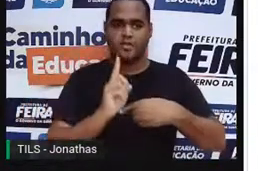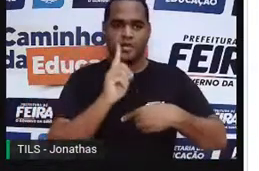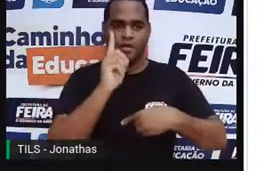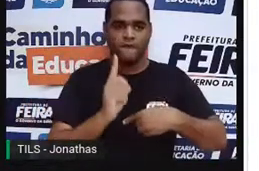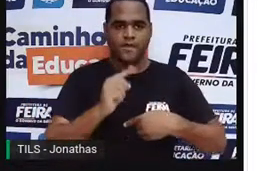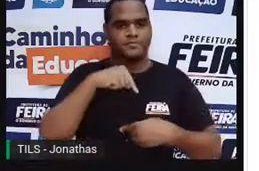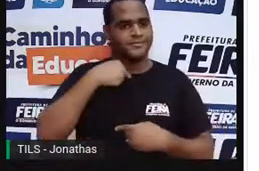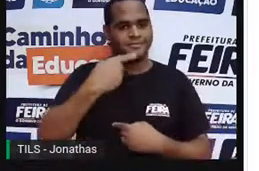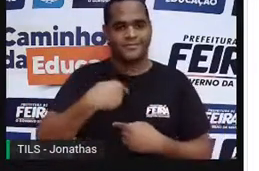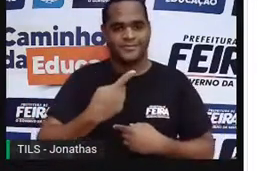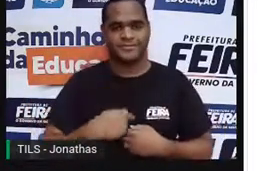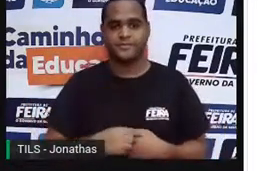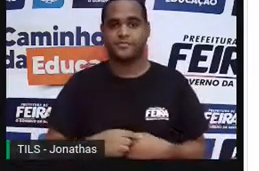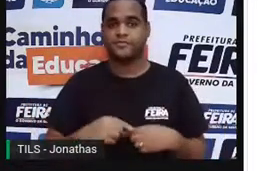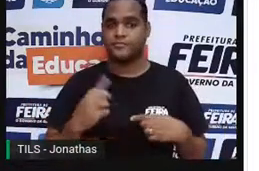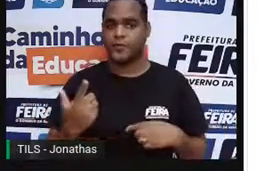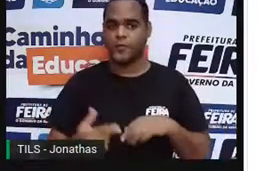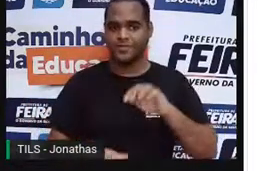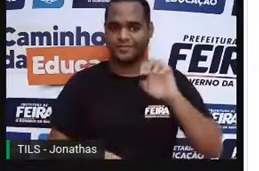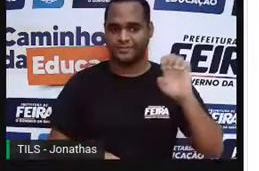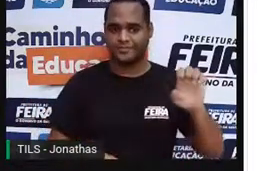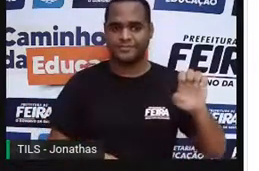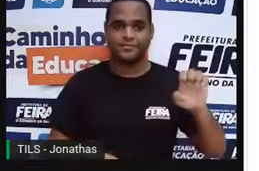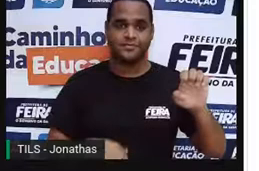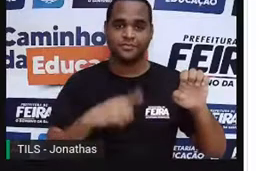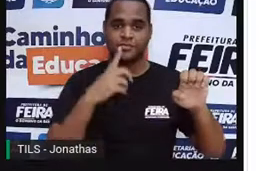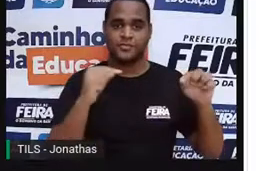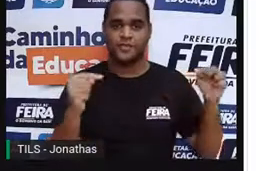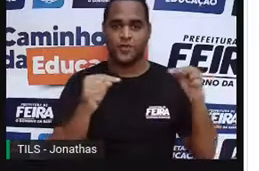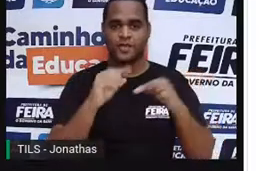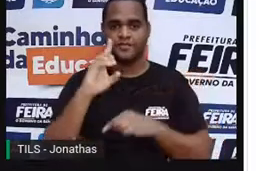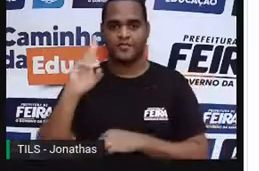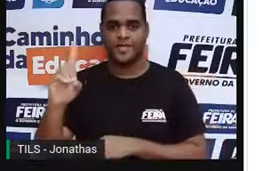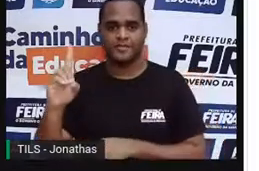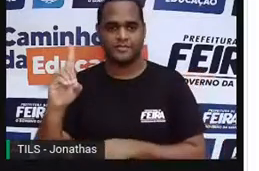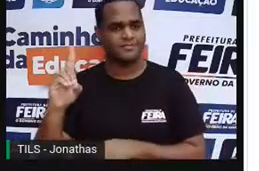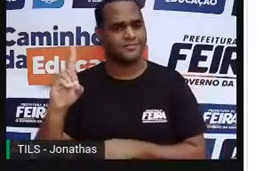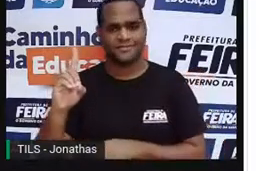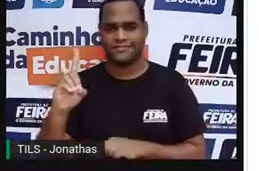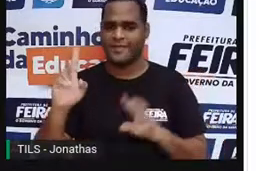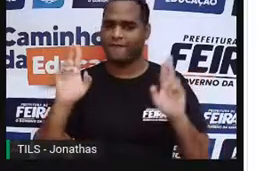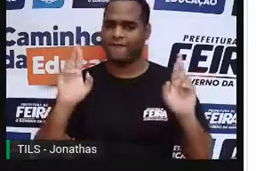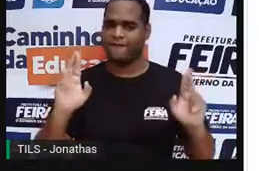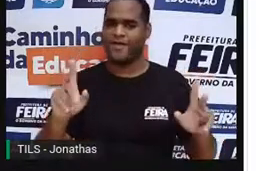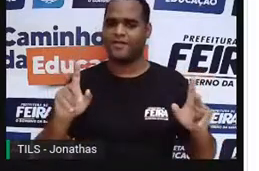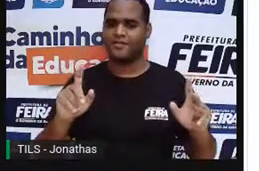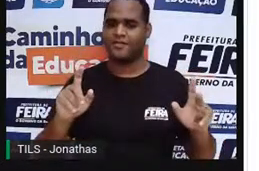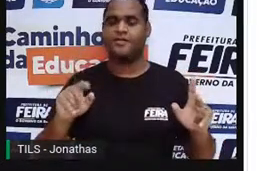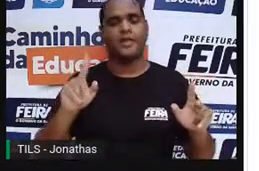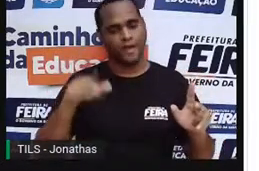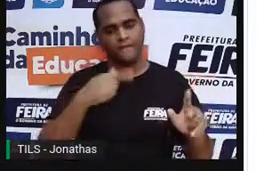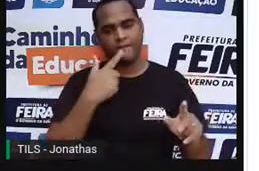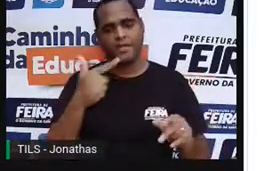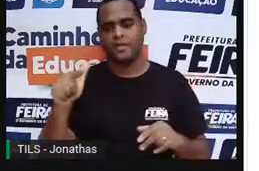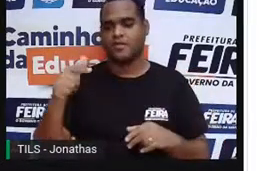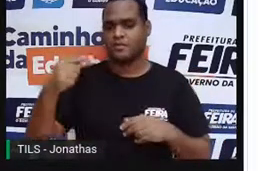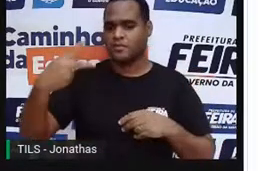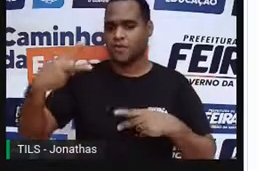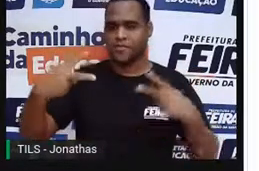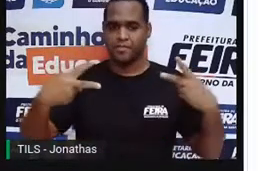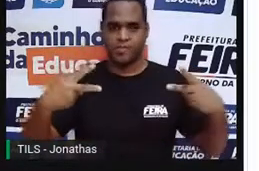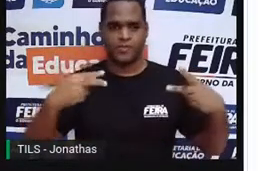esse lado esquerdo não toca esse lado direito é outro par de lados Paralelos